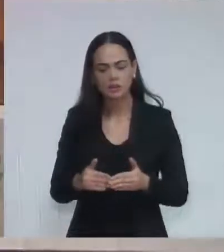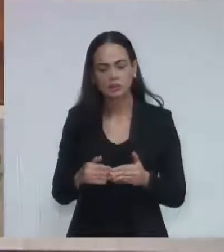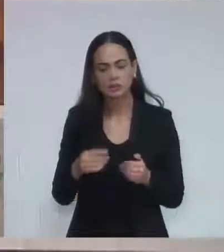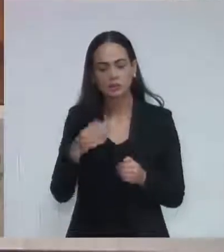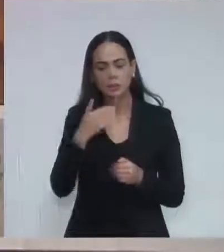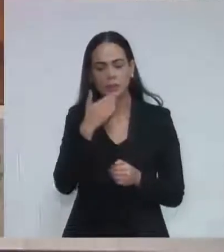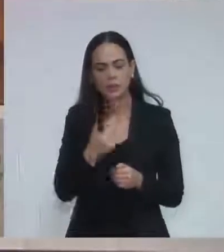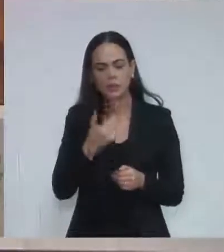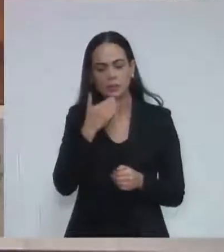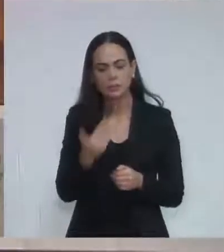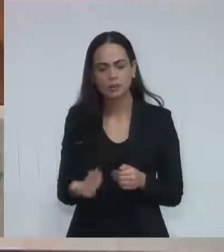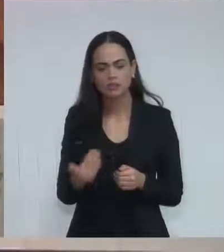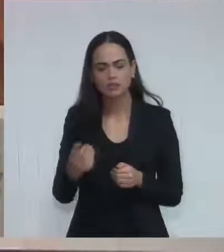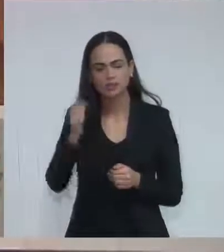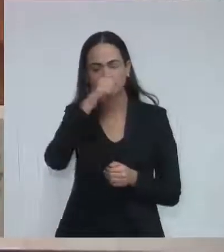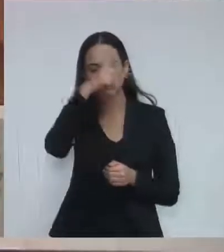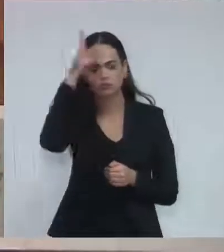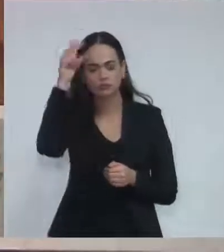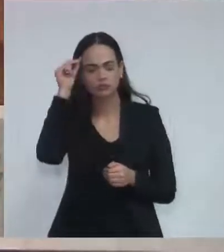concretização,